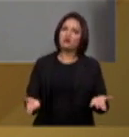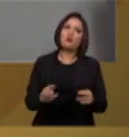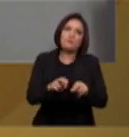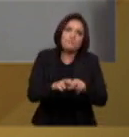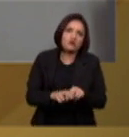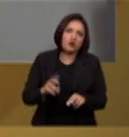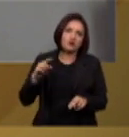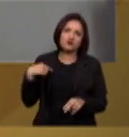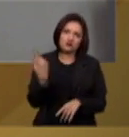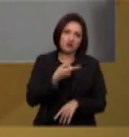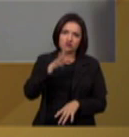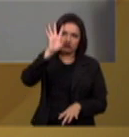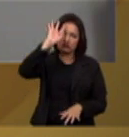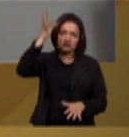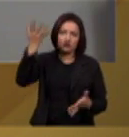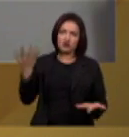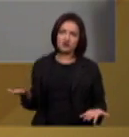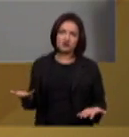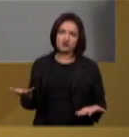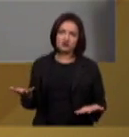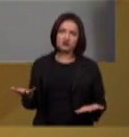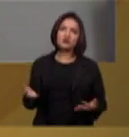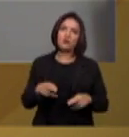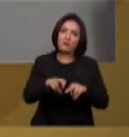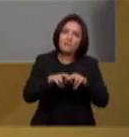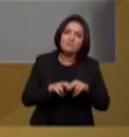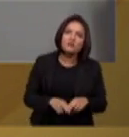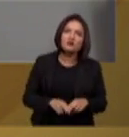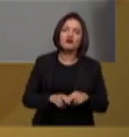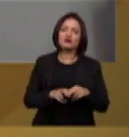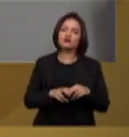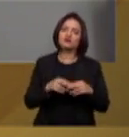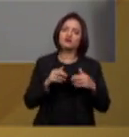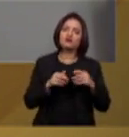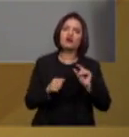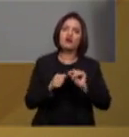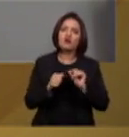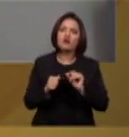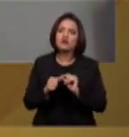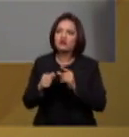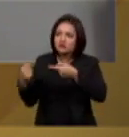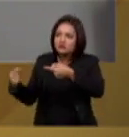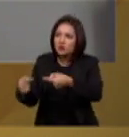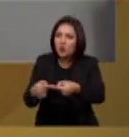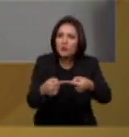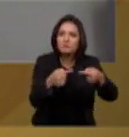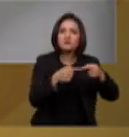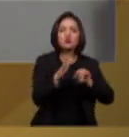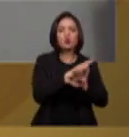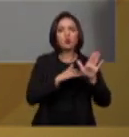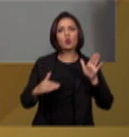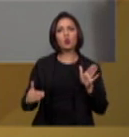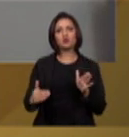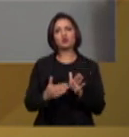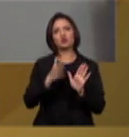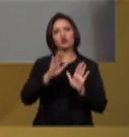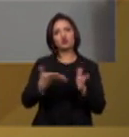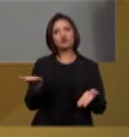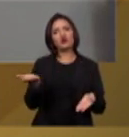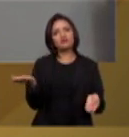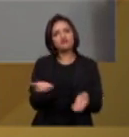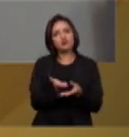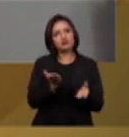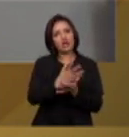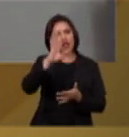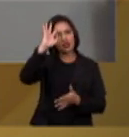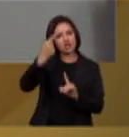nossa jurisprudência que eu procurei seguir, trazendo aqui arestos de todos os componentes do nosso tribunal,